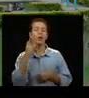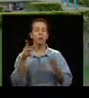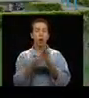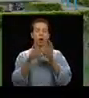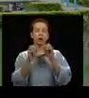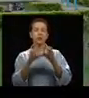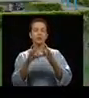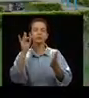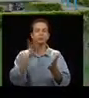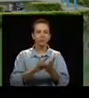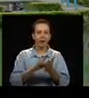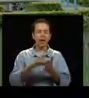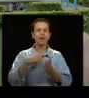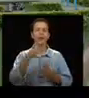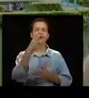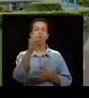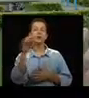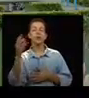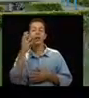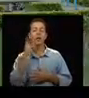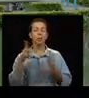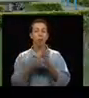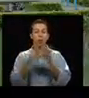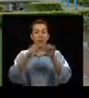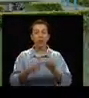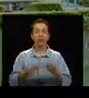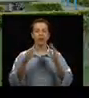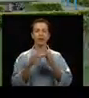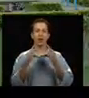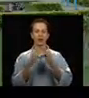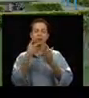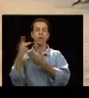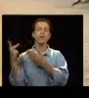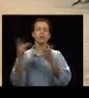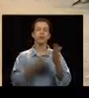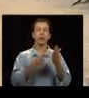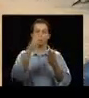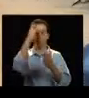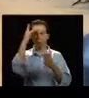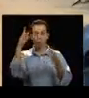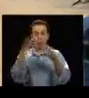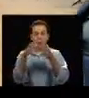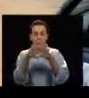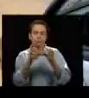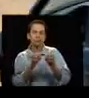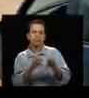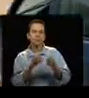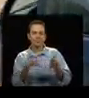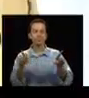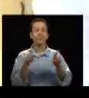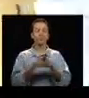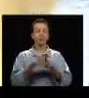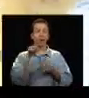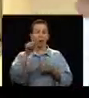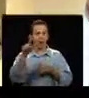crianças imersas numa educação formal, nós temos 400 crianças em suas casas, sendo visitadas pela equipe